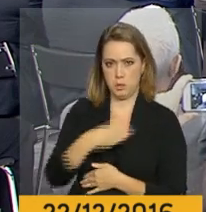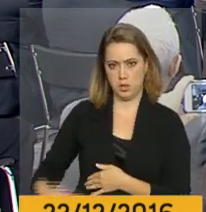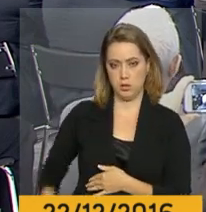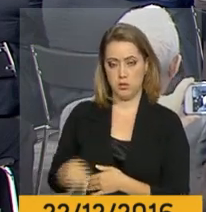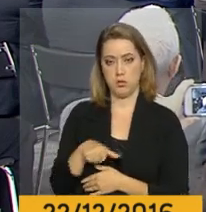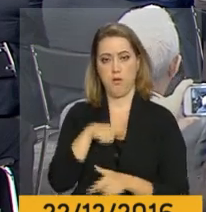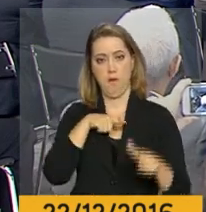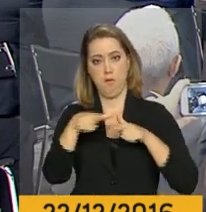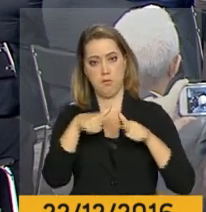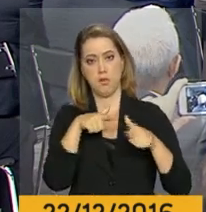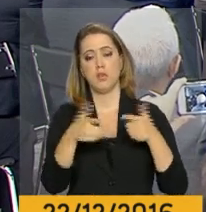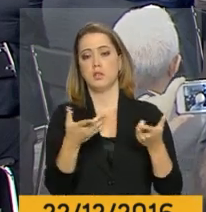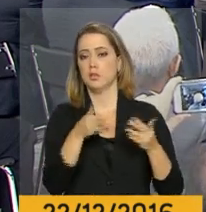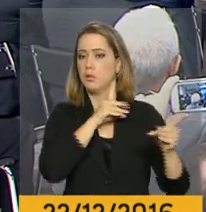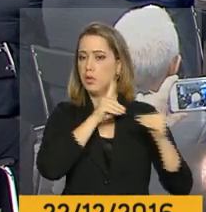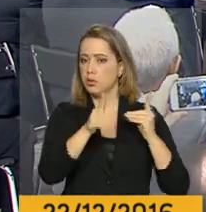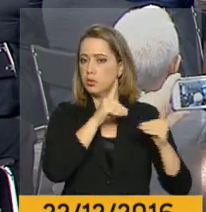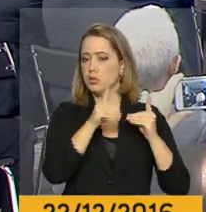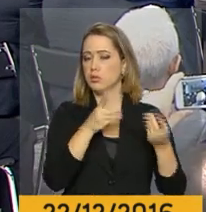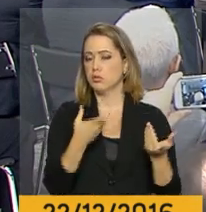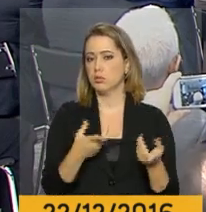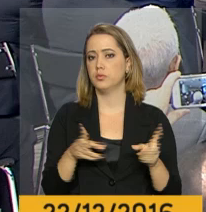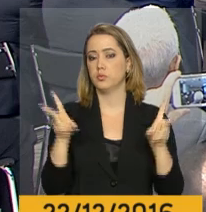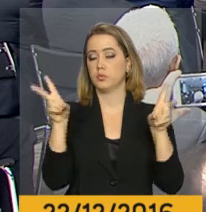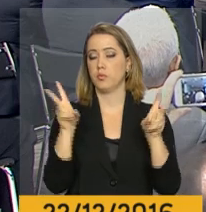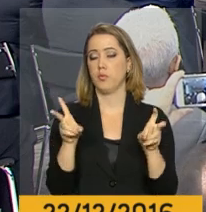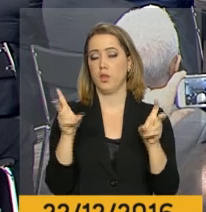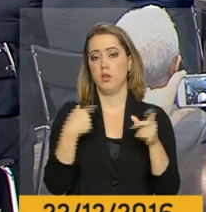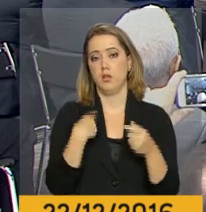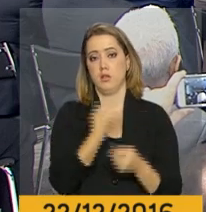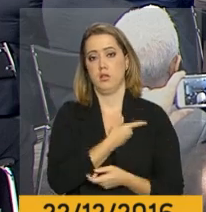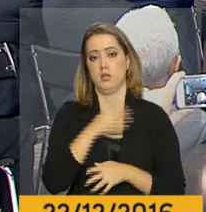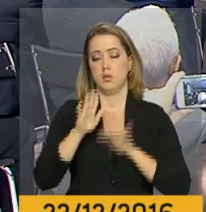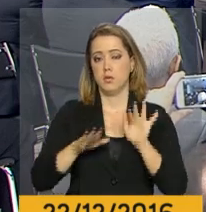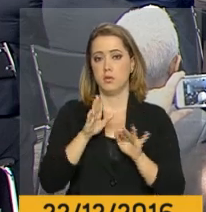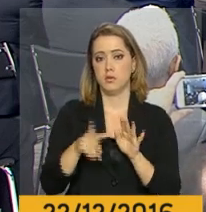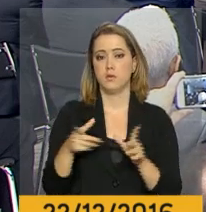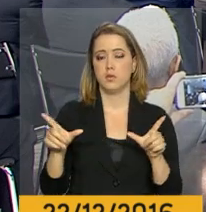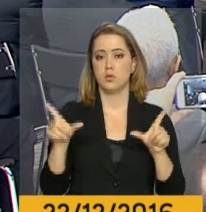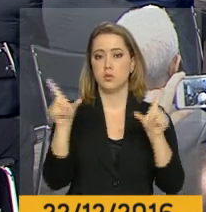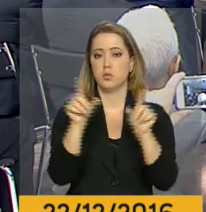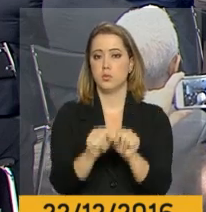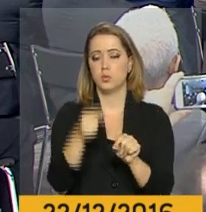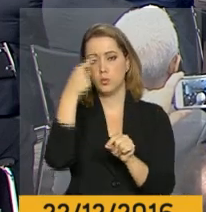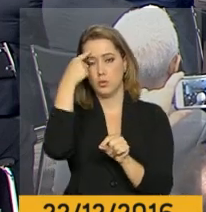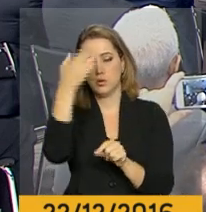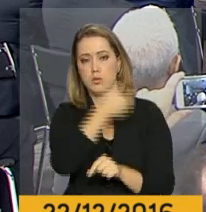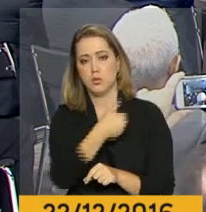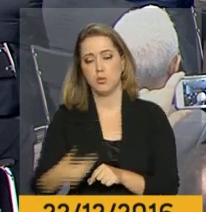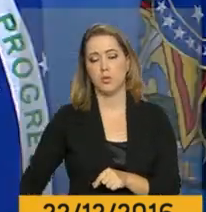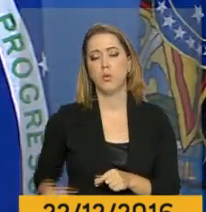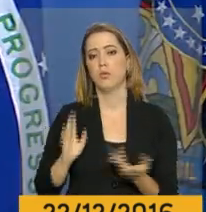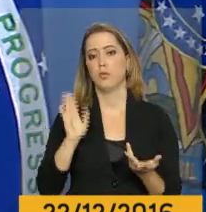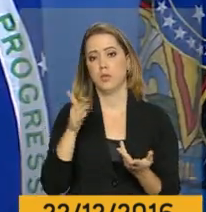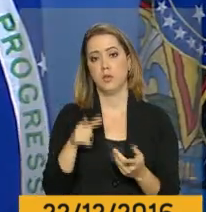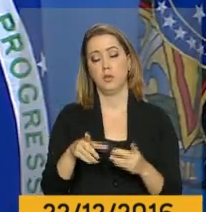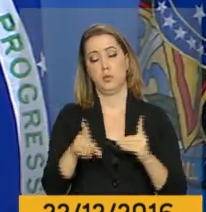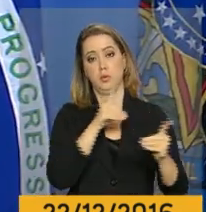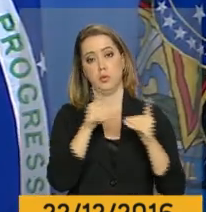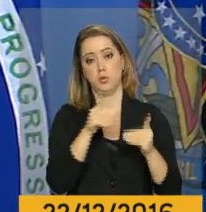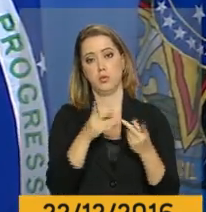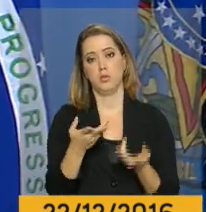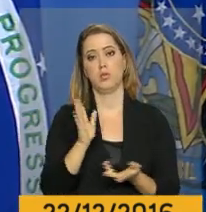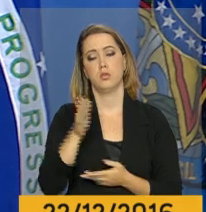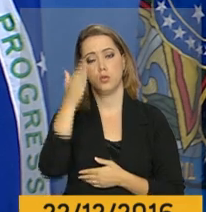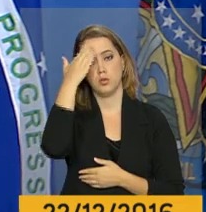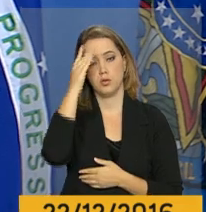quando, resumo a ideia do governo pela ideia do diálogo. E eu sei, eu sabia já, que ninguém melhor